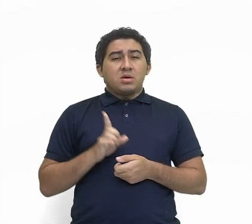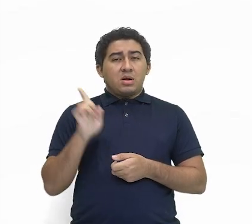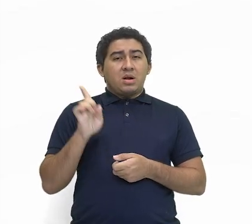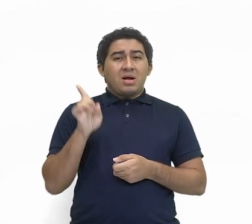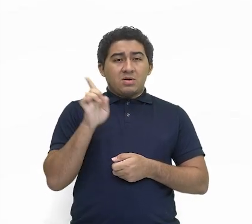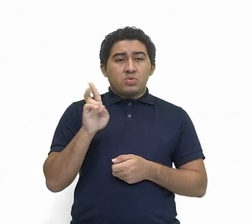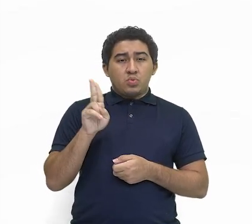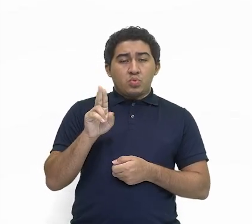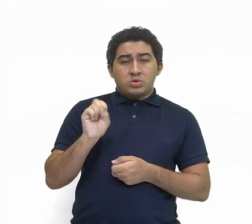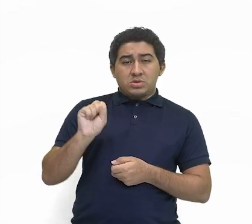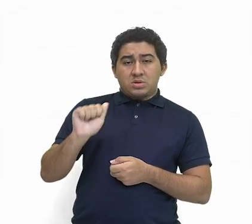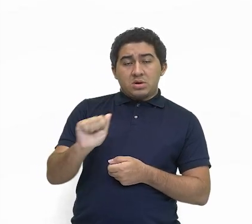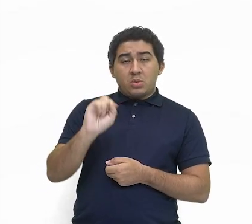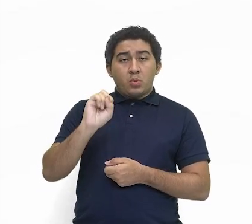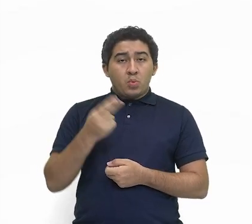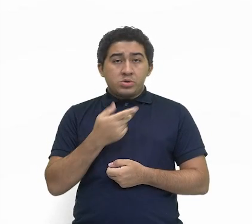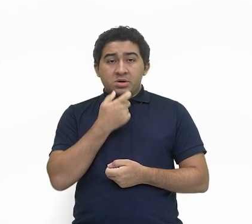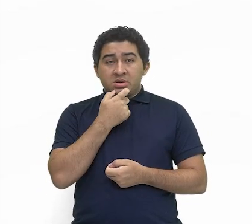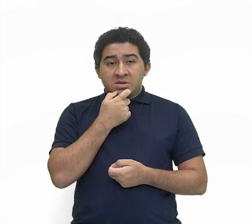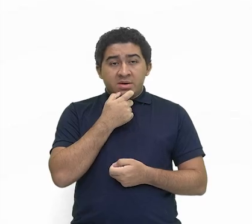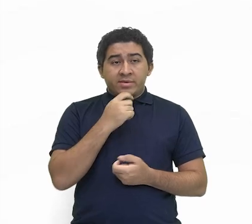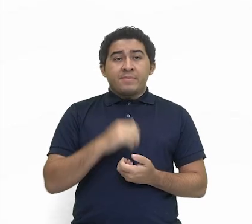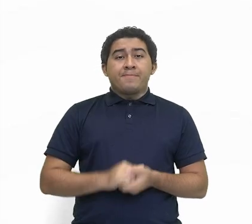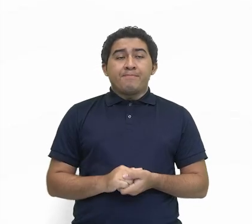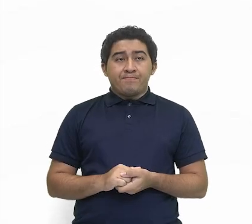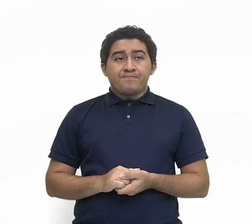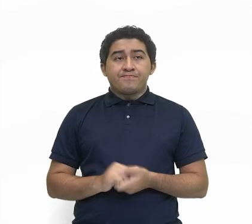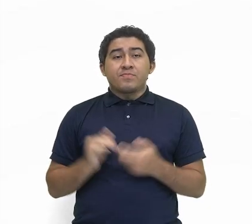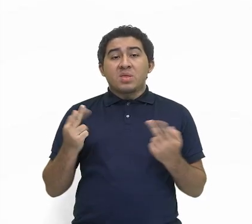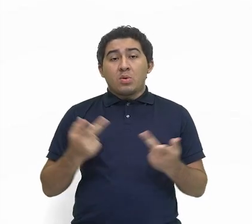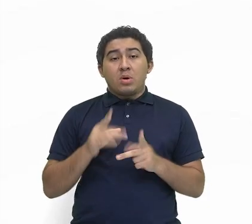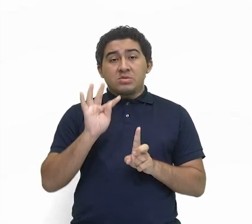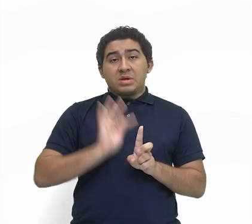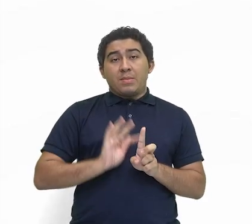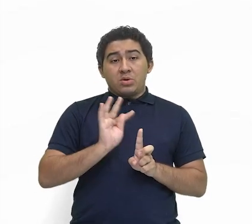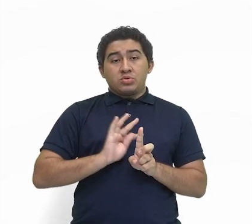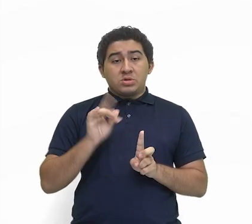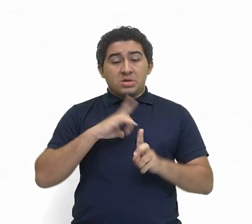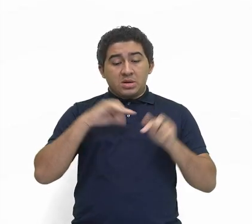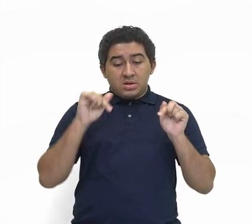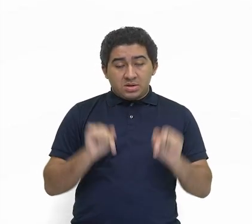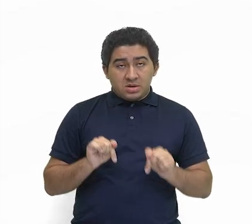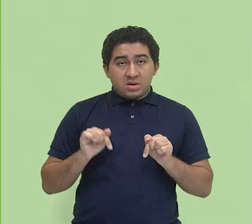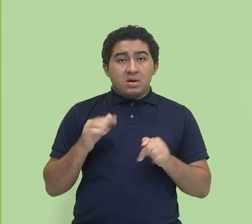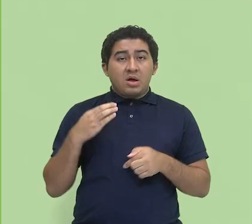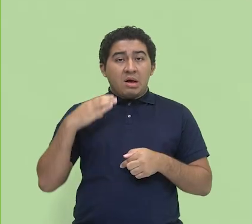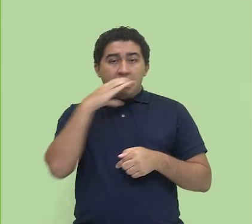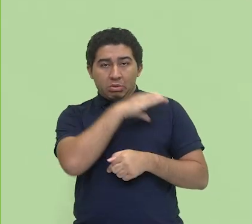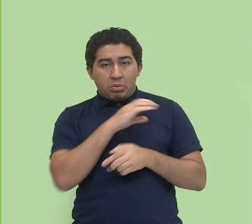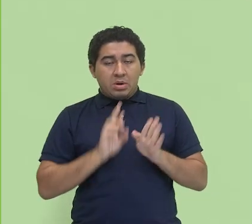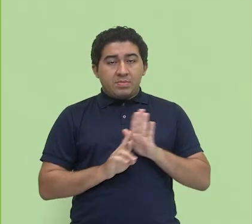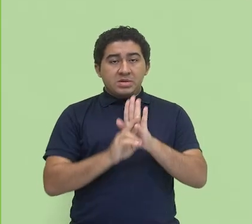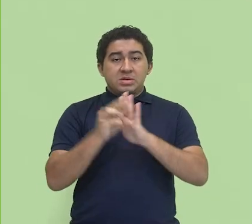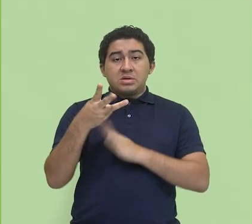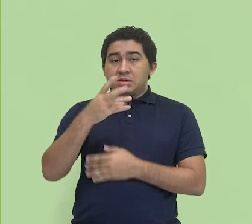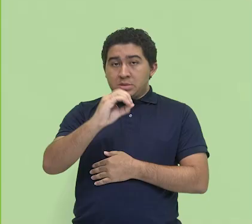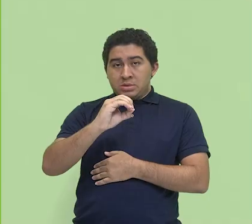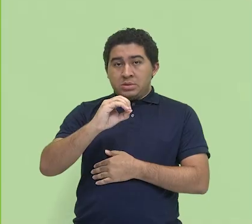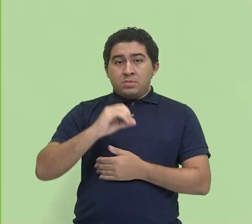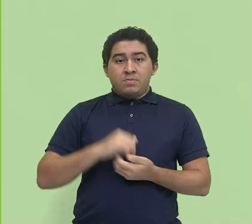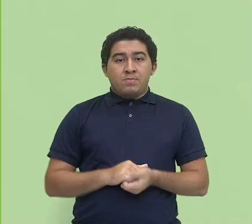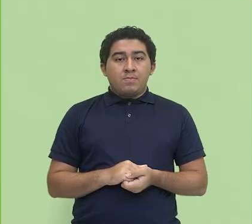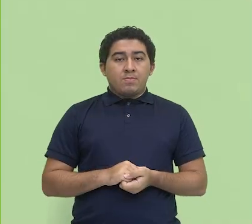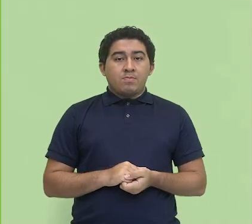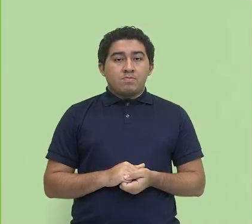Unidos ou na Inglaterra, com a mesma temperatura que está aqui, esse calor que representa 30 graus Celsius, né,